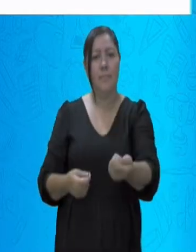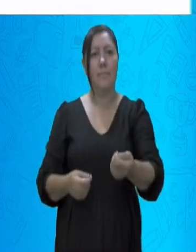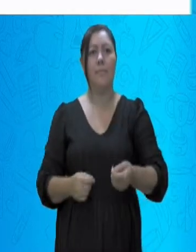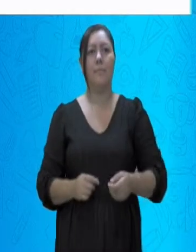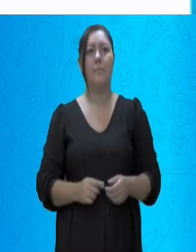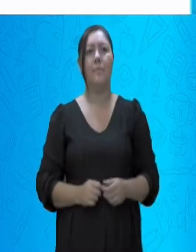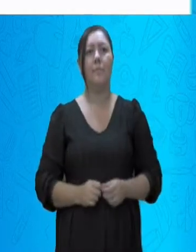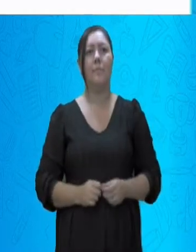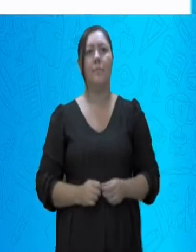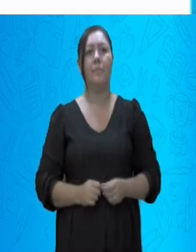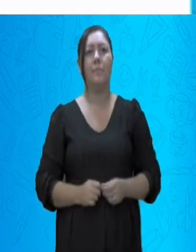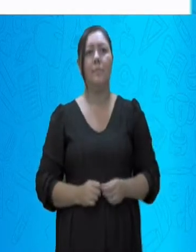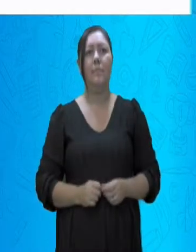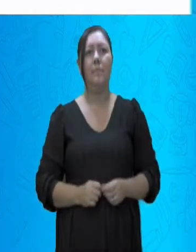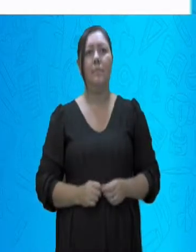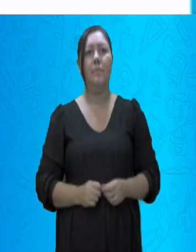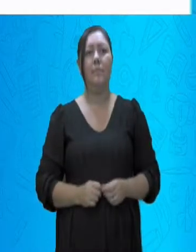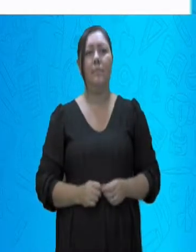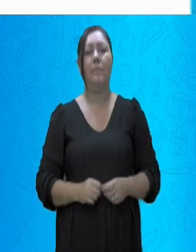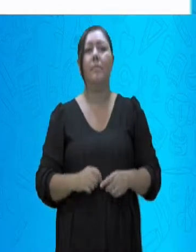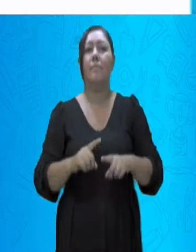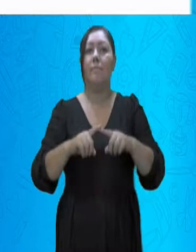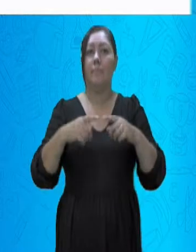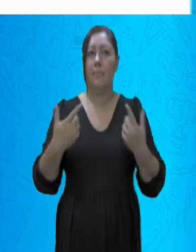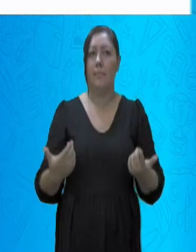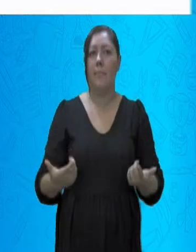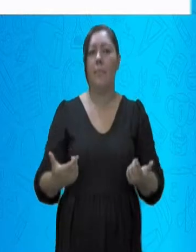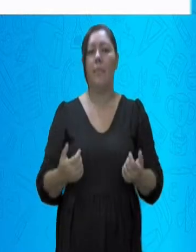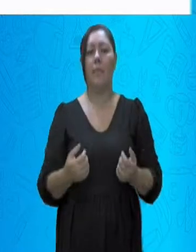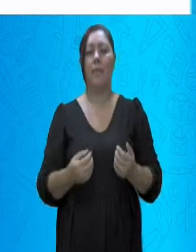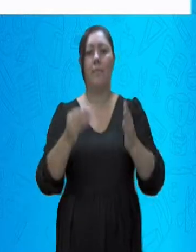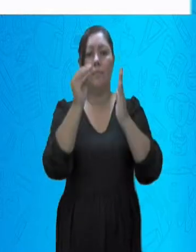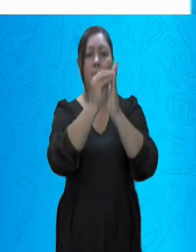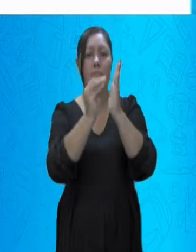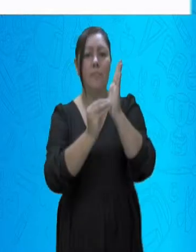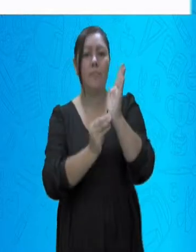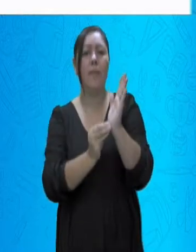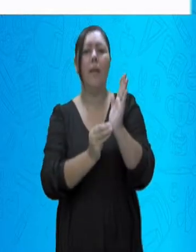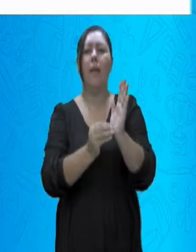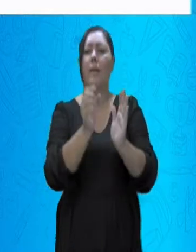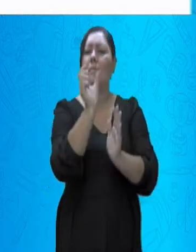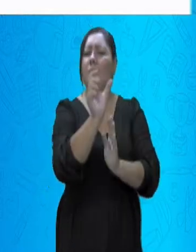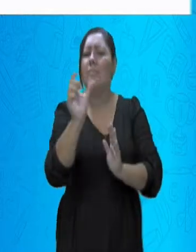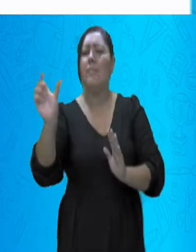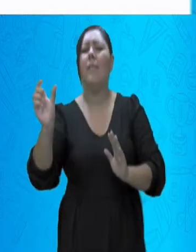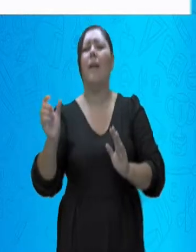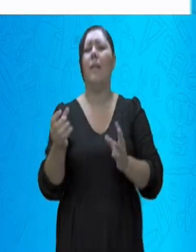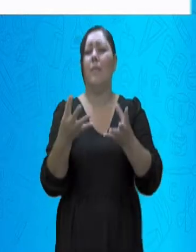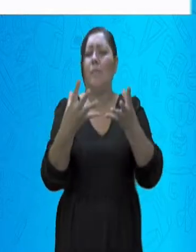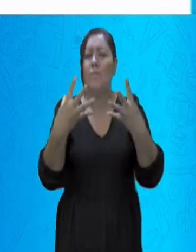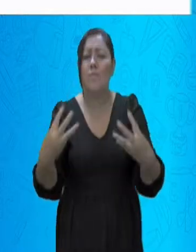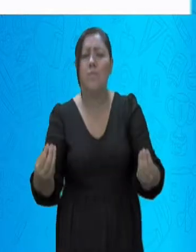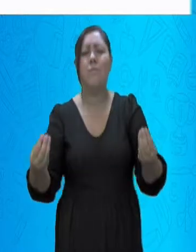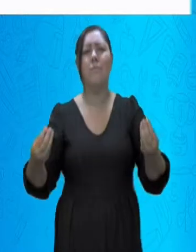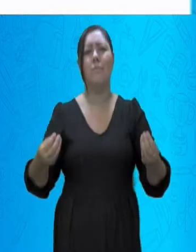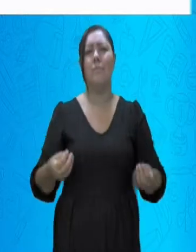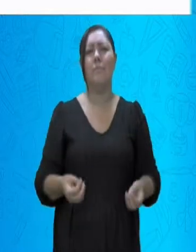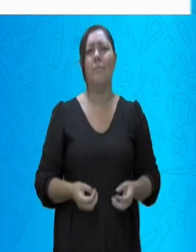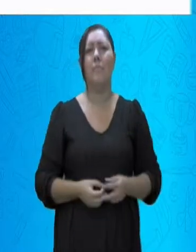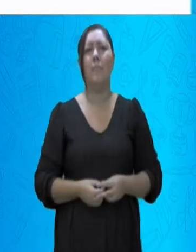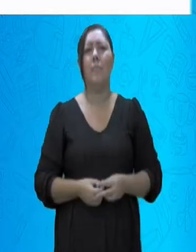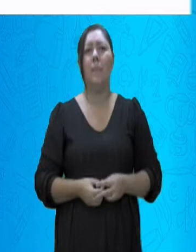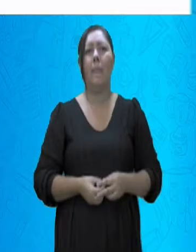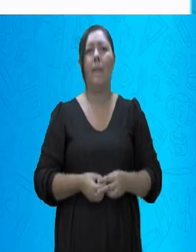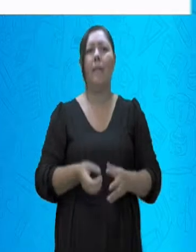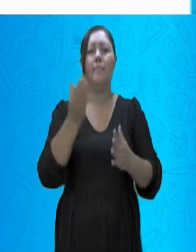aula. Por isso, é uma classe com muitas palavras e é subdividida de acordo com